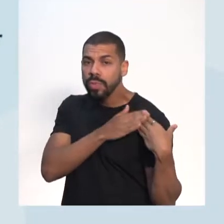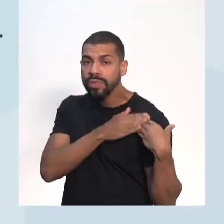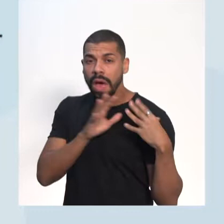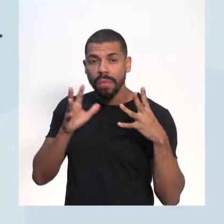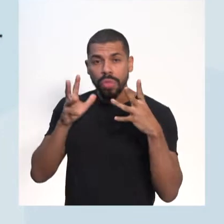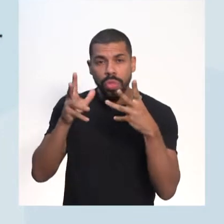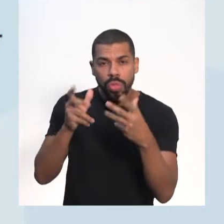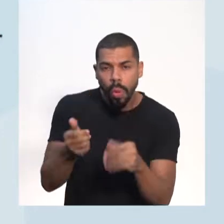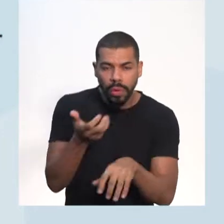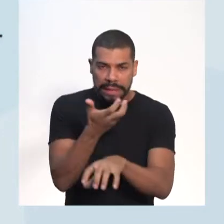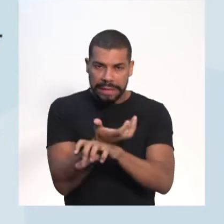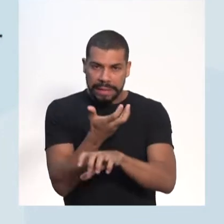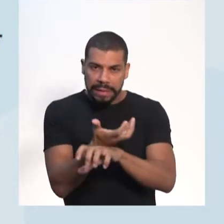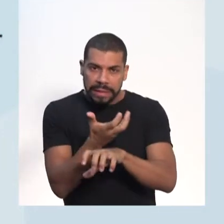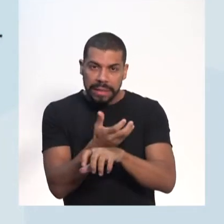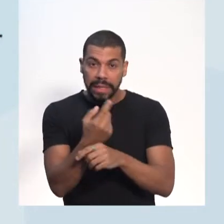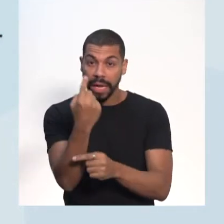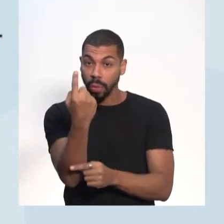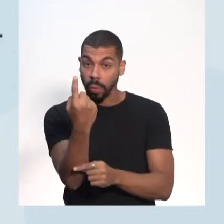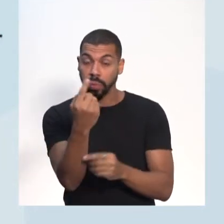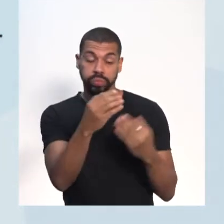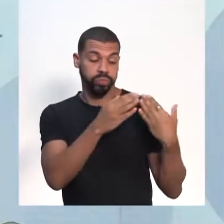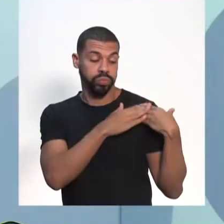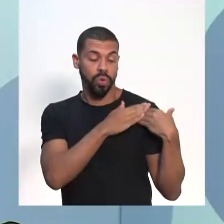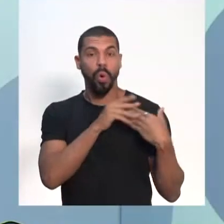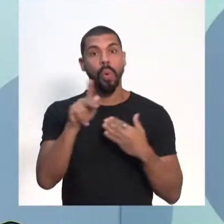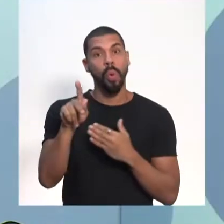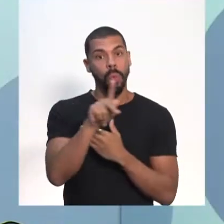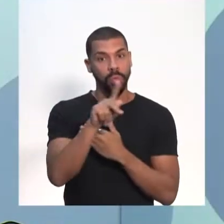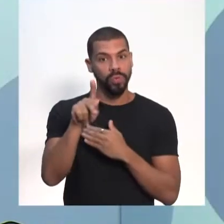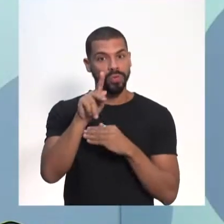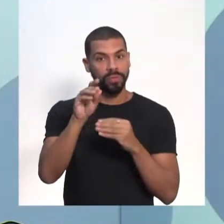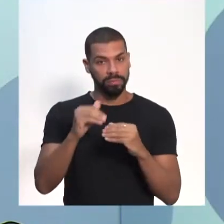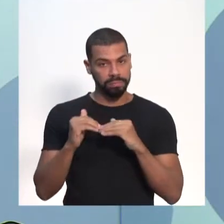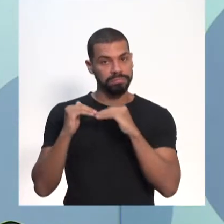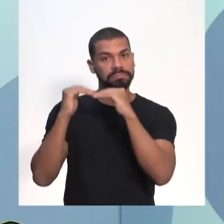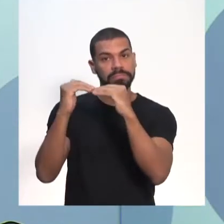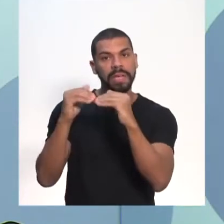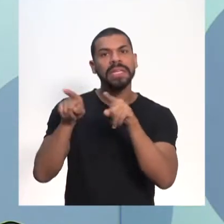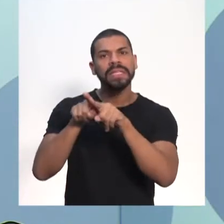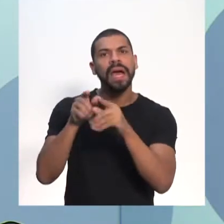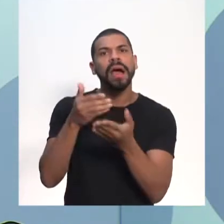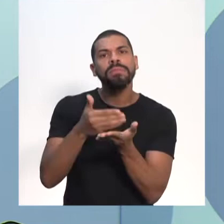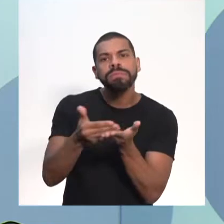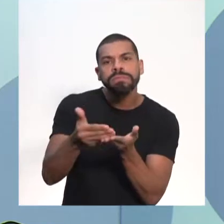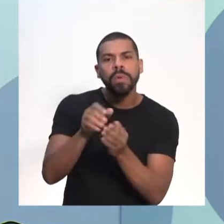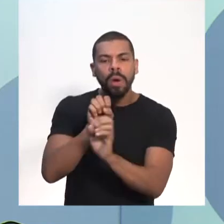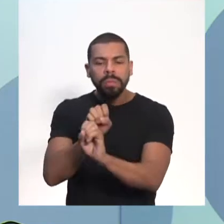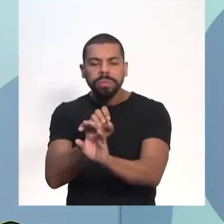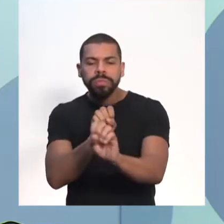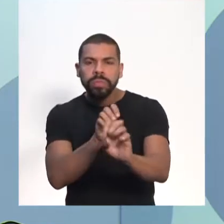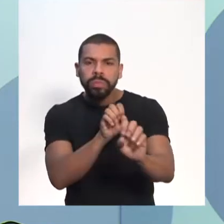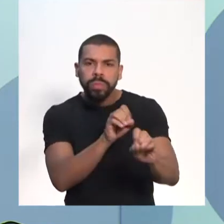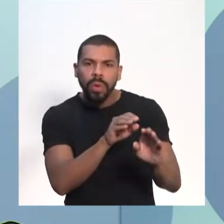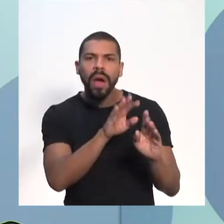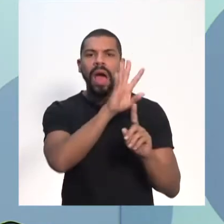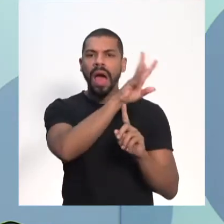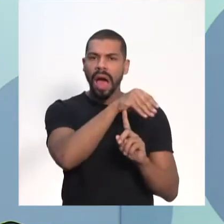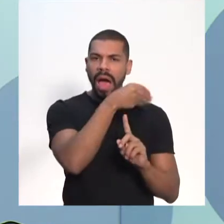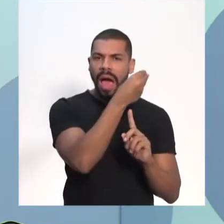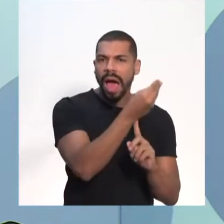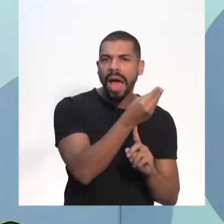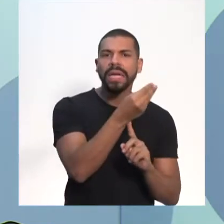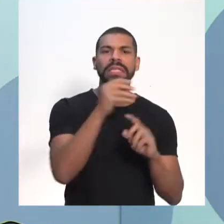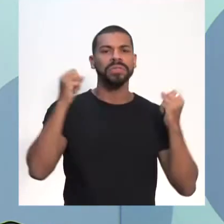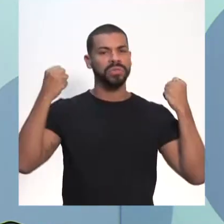componentes, né, curriculares. Nós temos um professor, que é o polivalente, que trabalha nos anos iniciais, e temos os professores de arte e educação física,